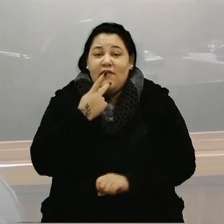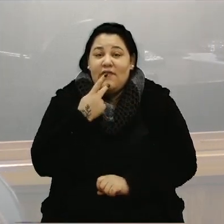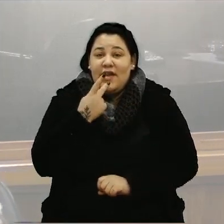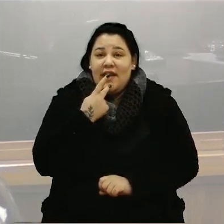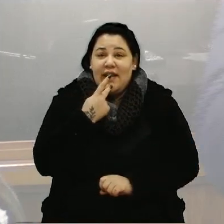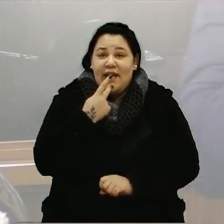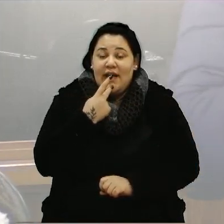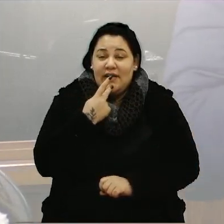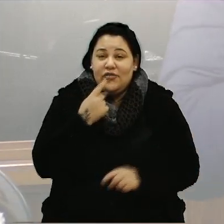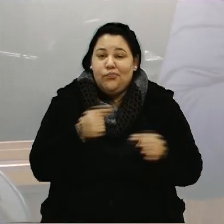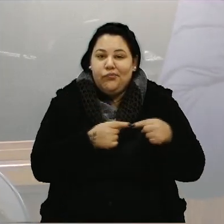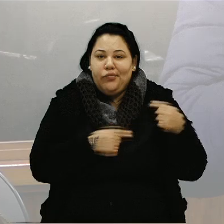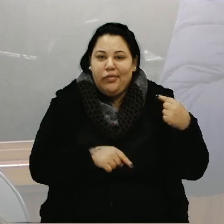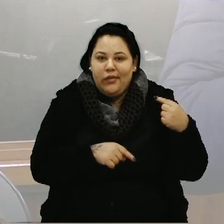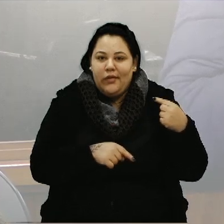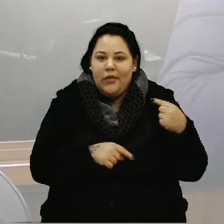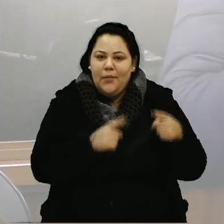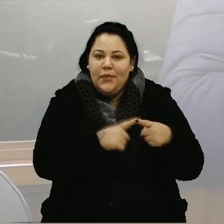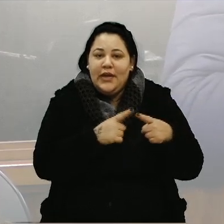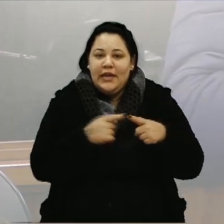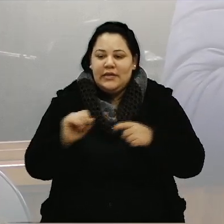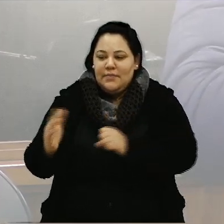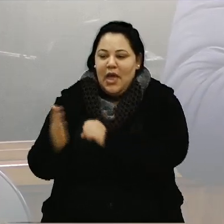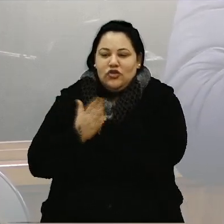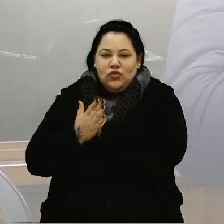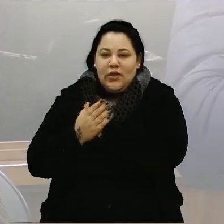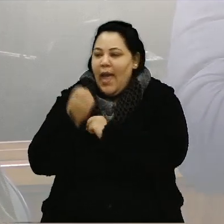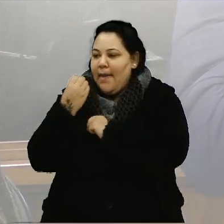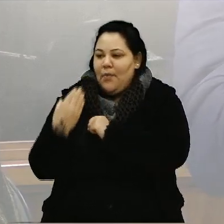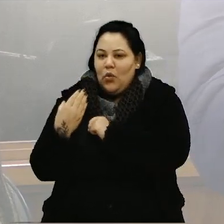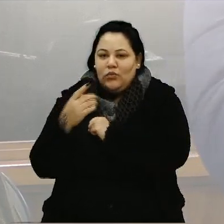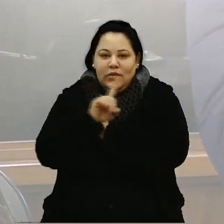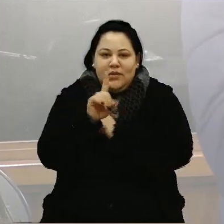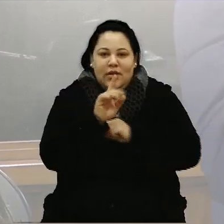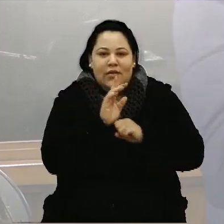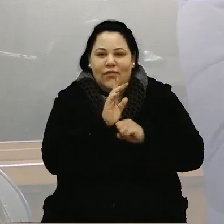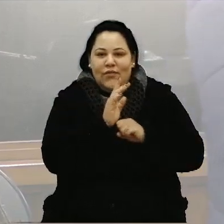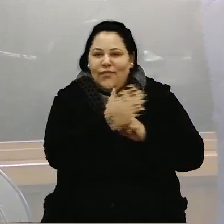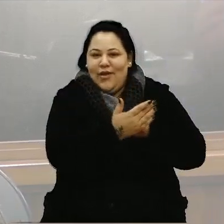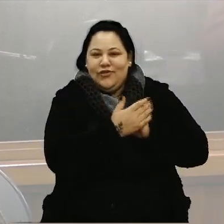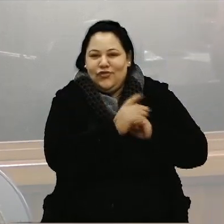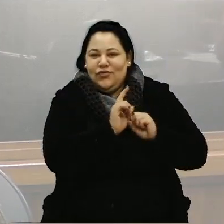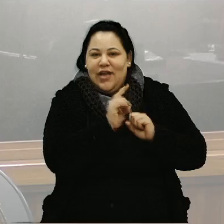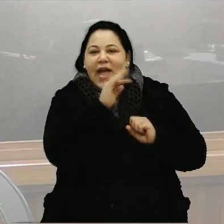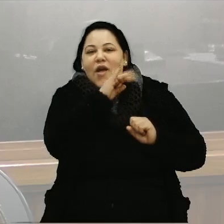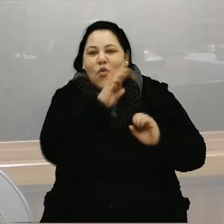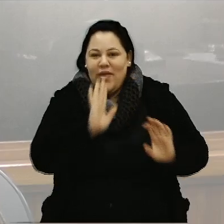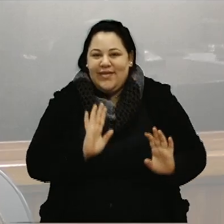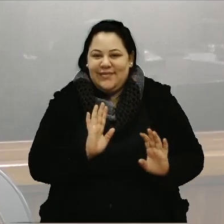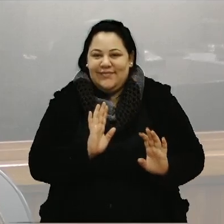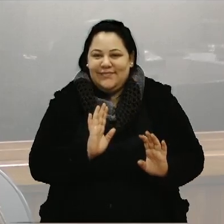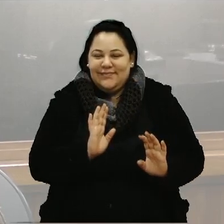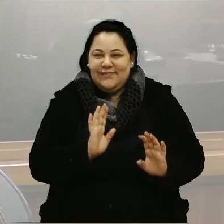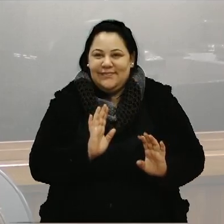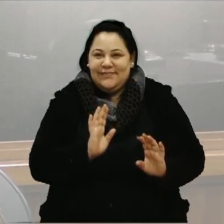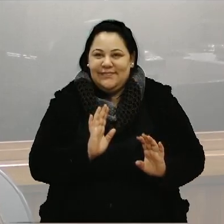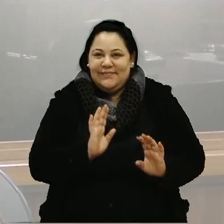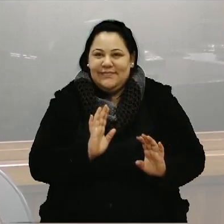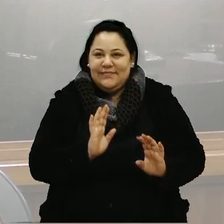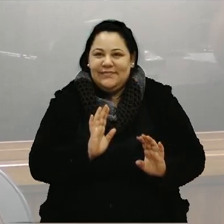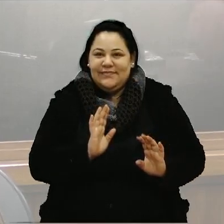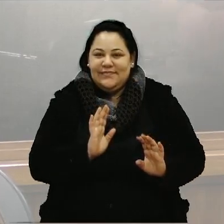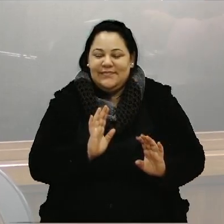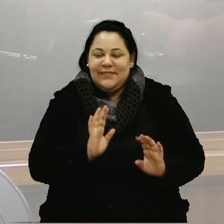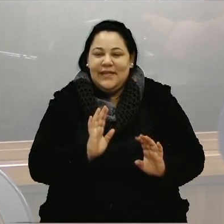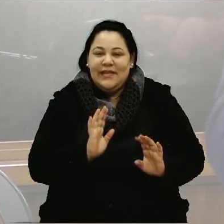de quando me serve é algo bom. Quando não me serve é algo ruim.